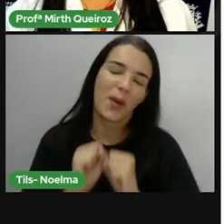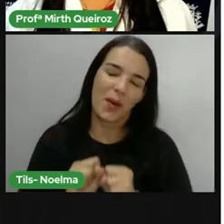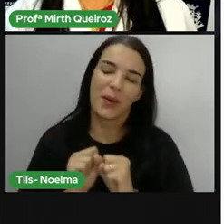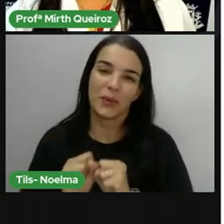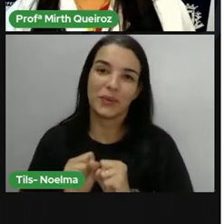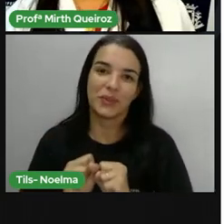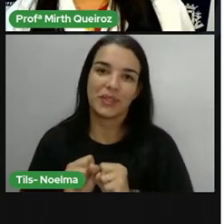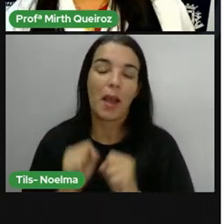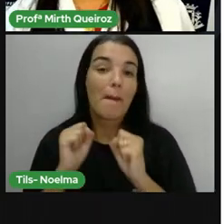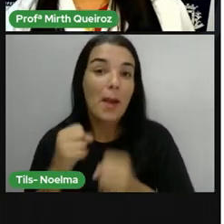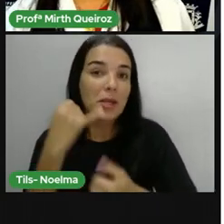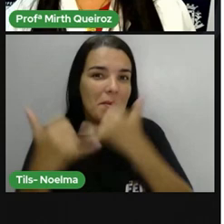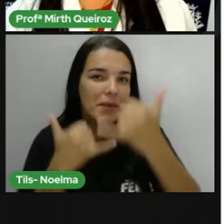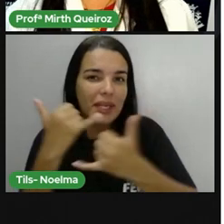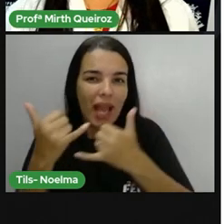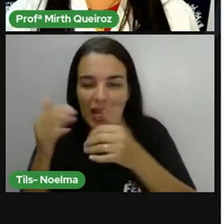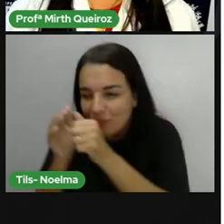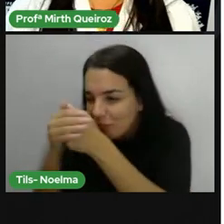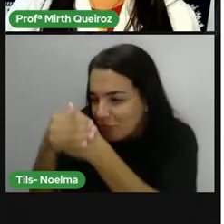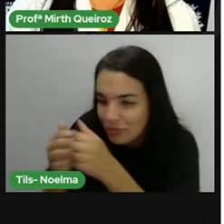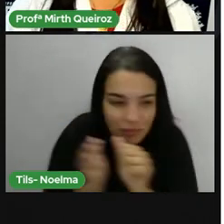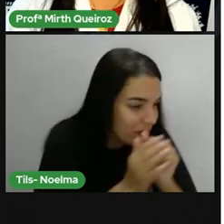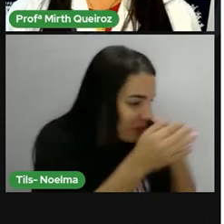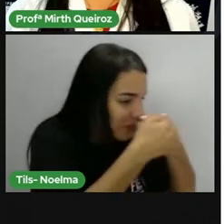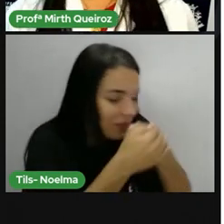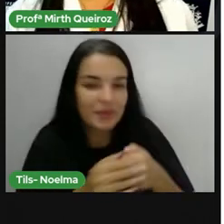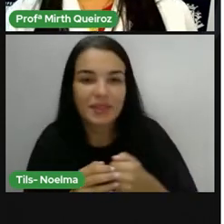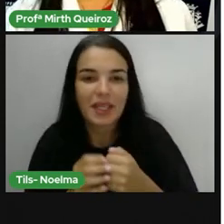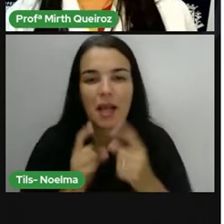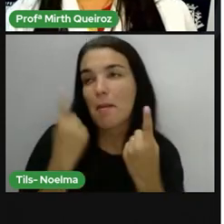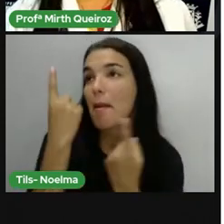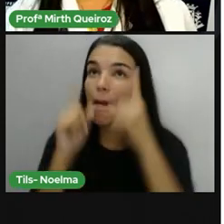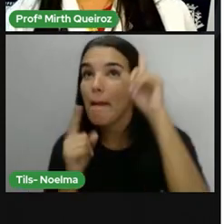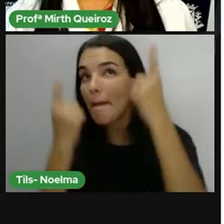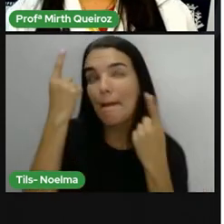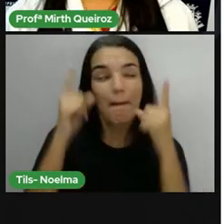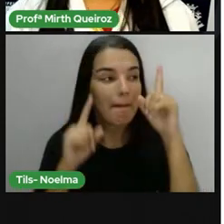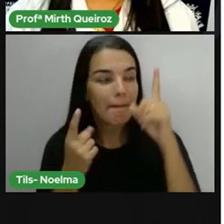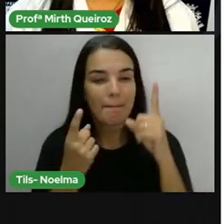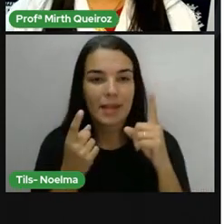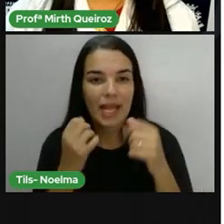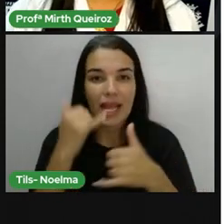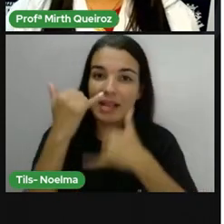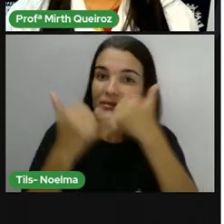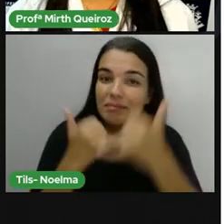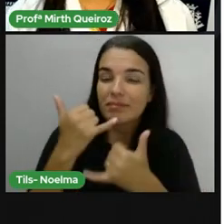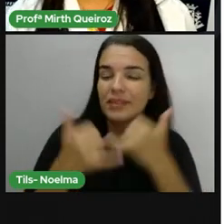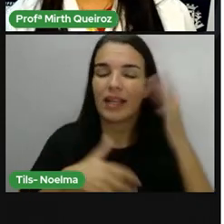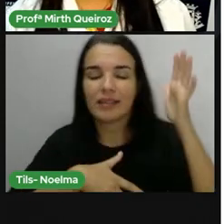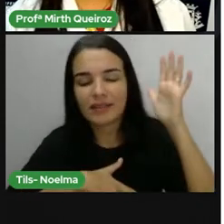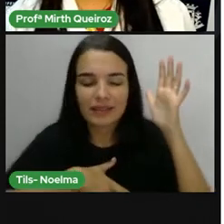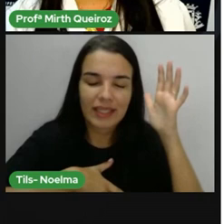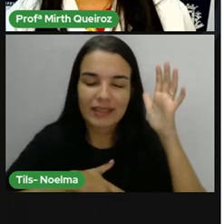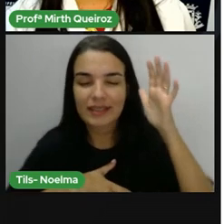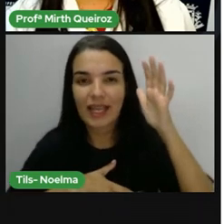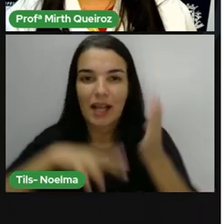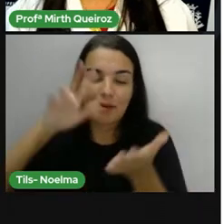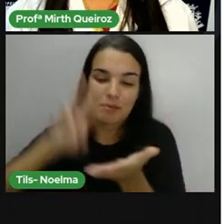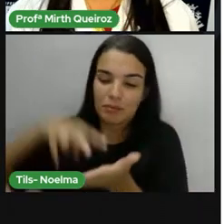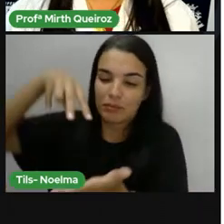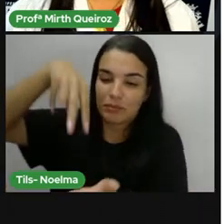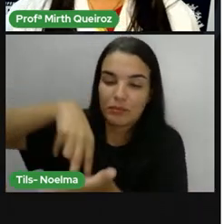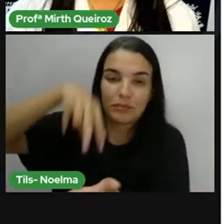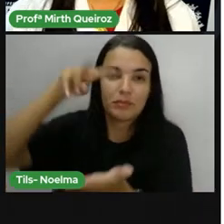também brincar de esconde-esconde, de mímica, criar coreografias, pular cordas, elástico e